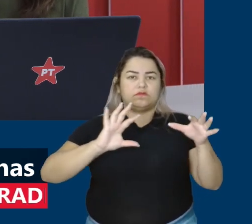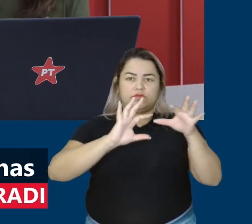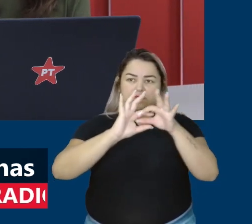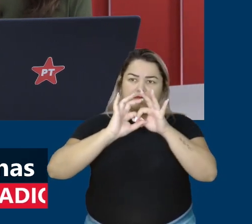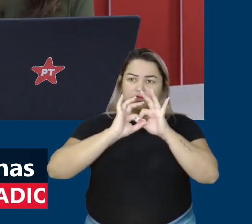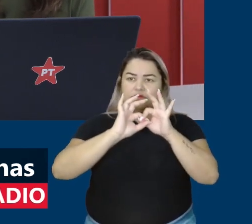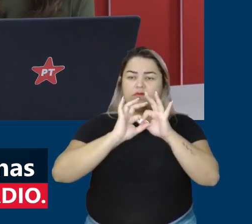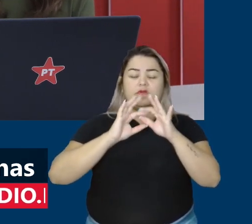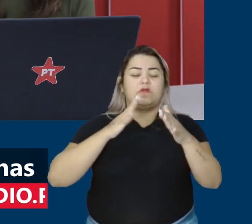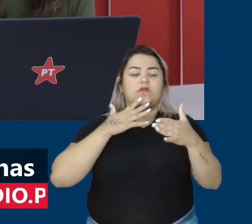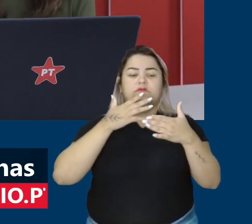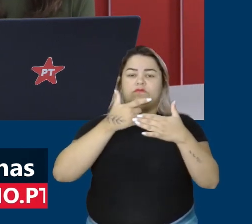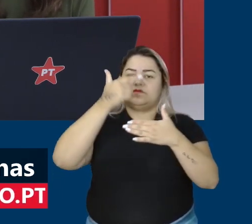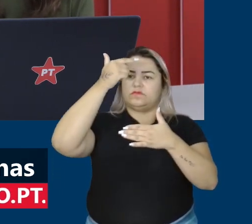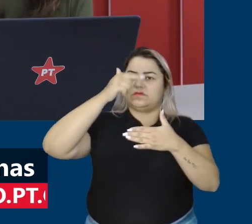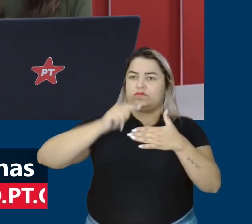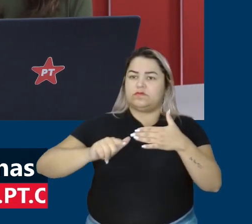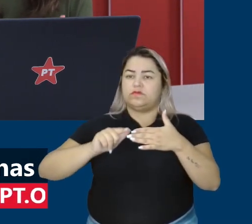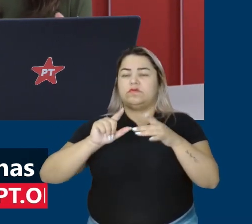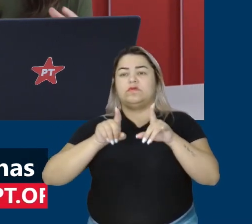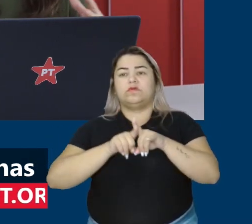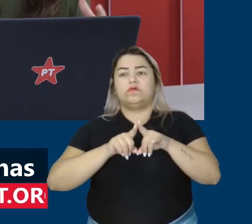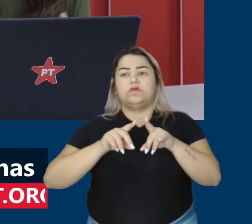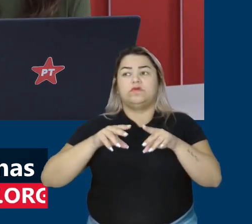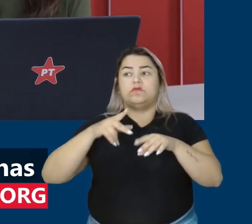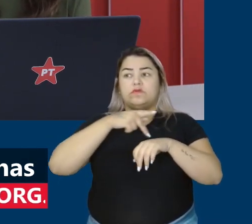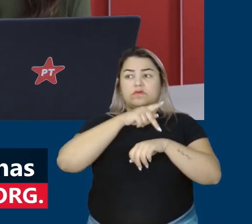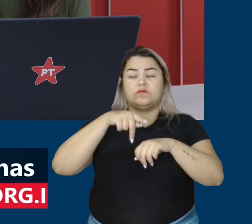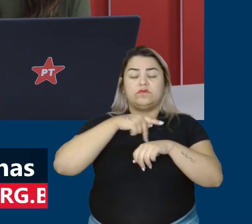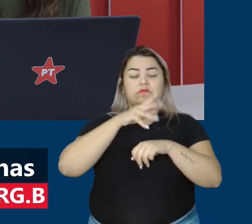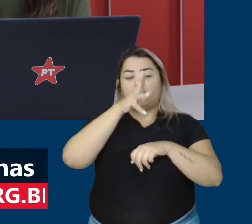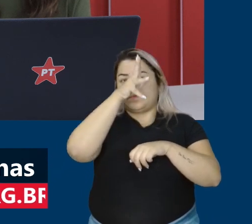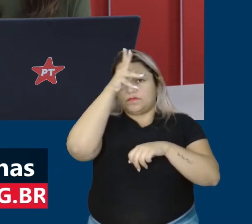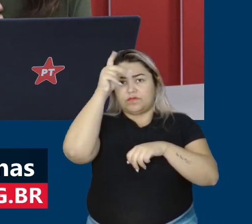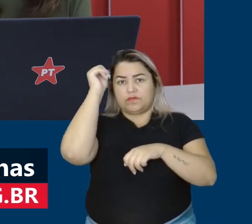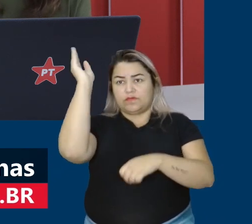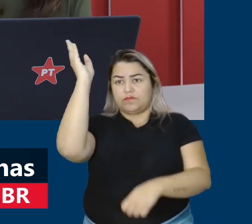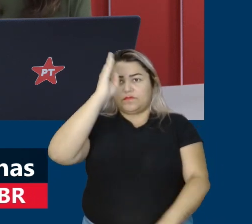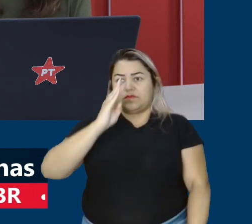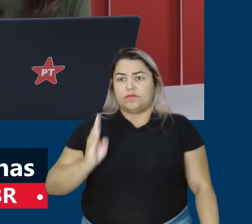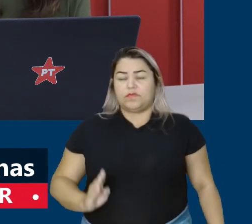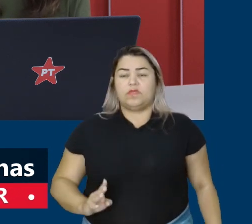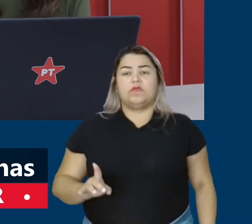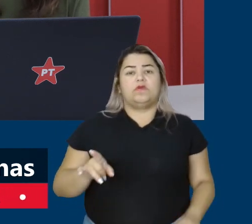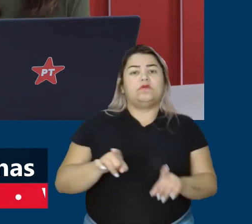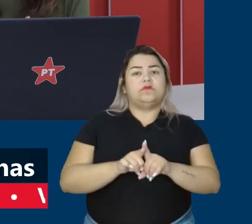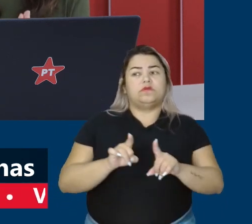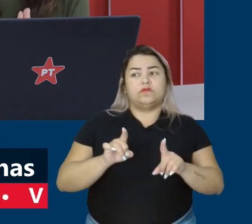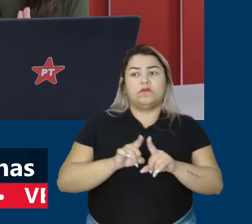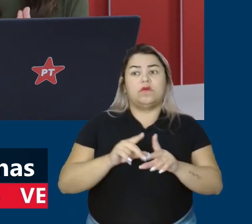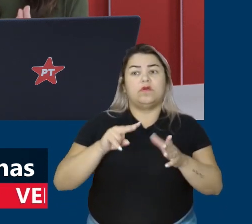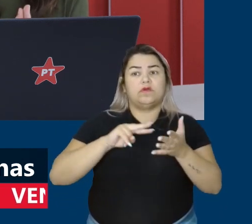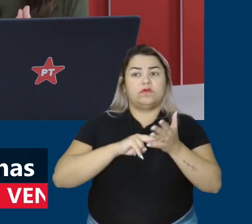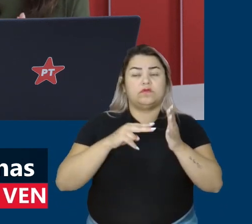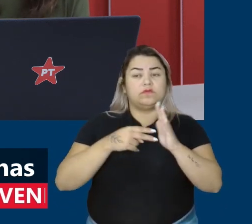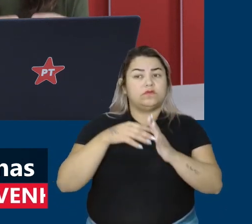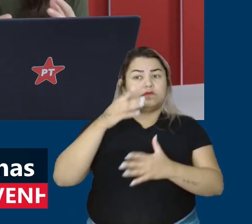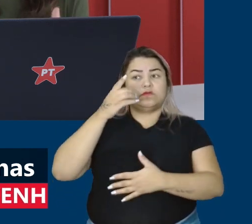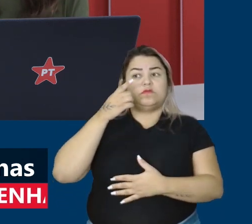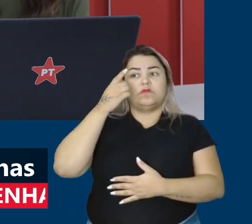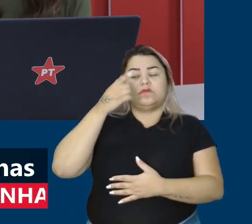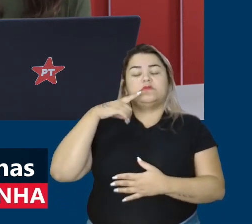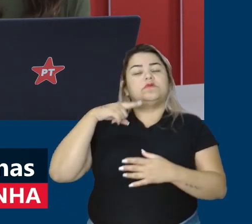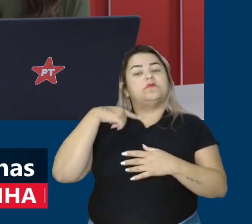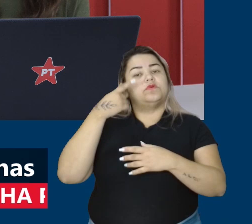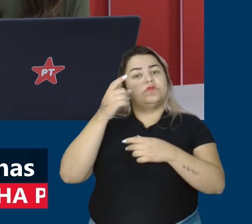aí, se reaproximado dos países fronteiriços aí, que dividem a Amazônia com o Brasil, justamente nesse sentido, né, deputada? E depois